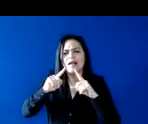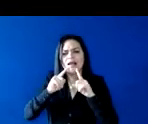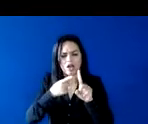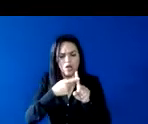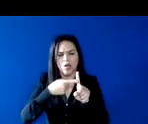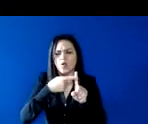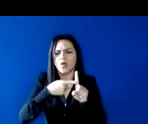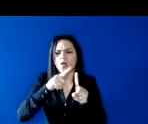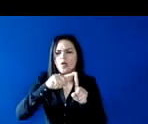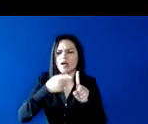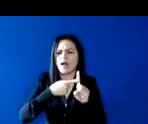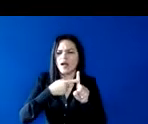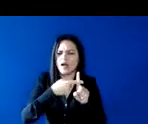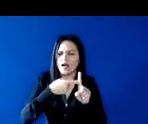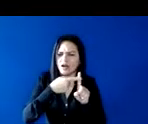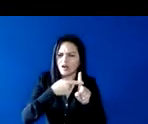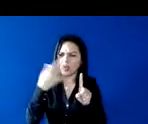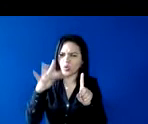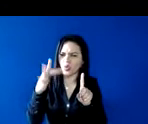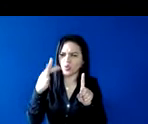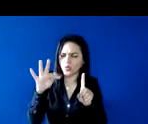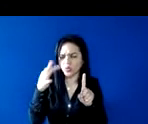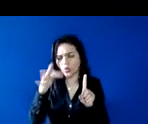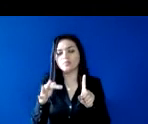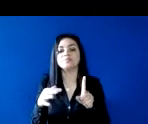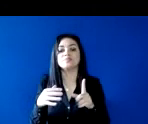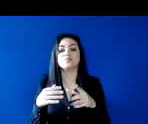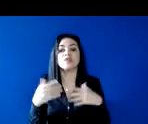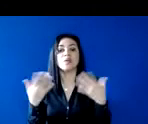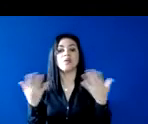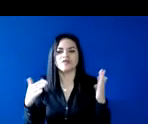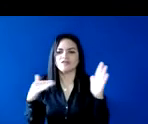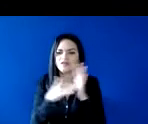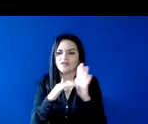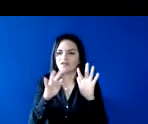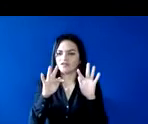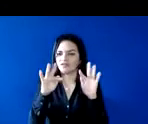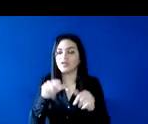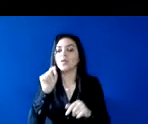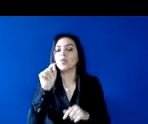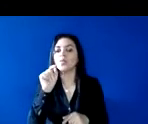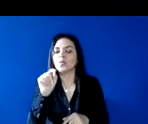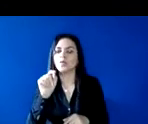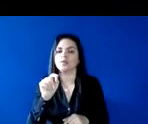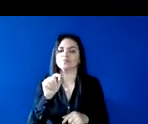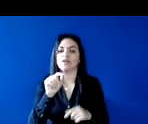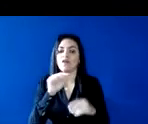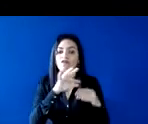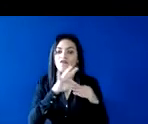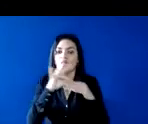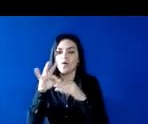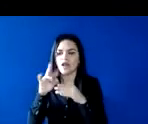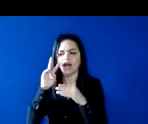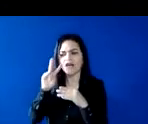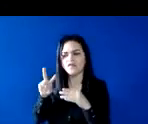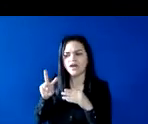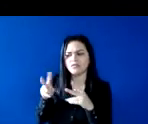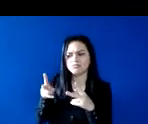grávida, e quando finalmente ela foi realmente levada em